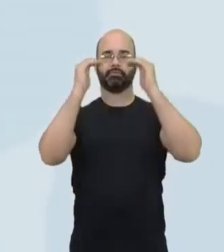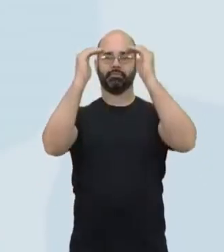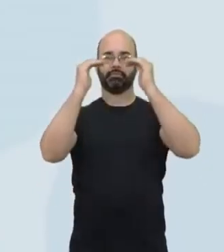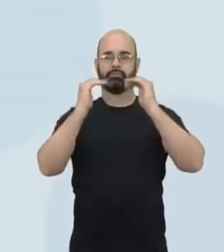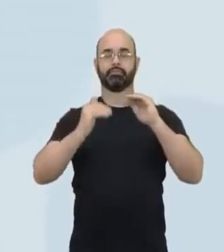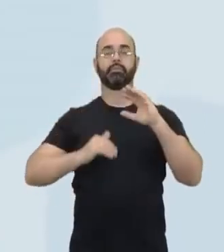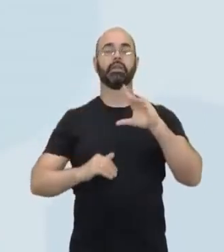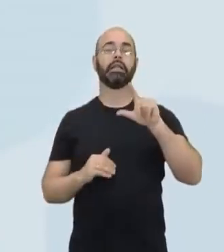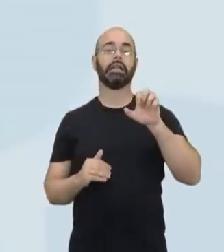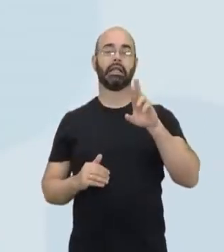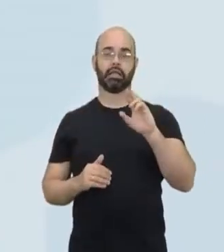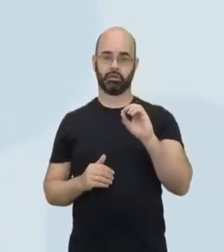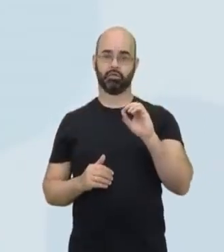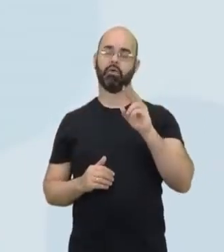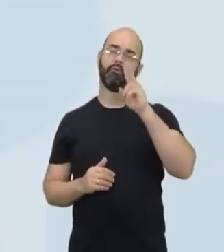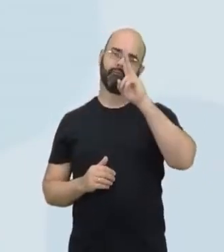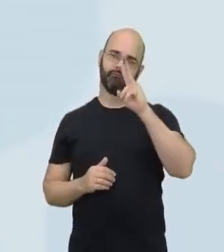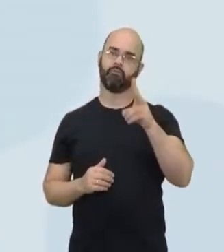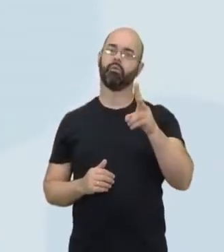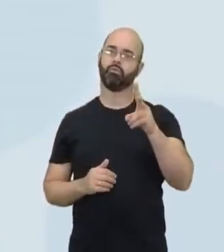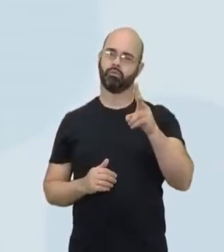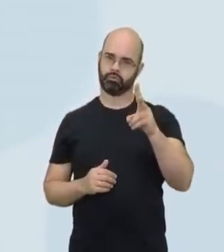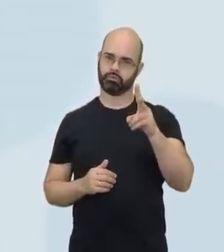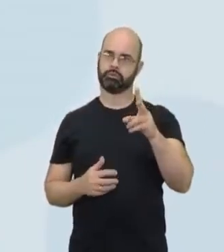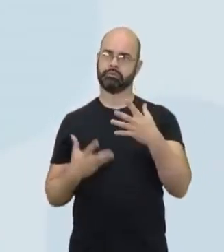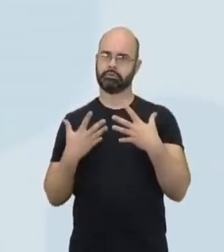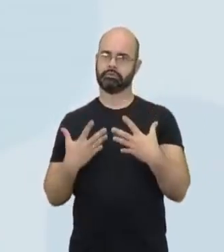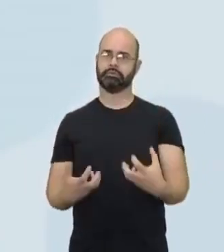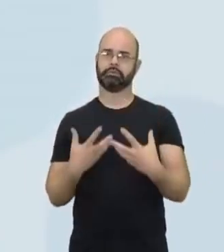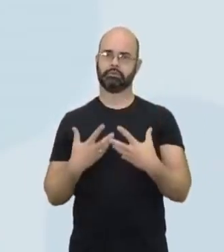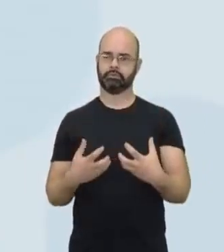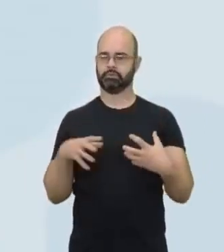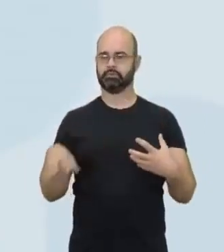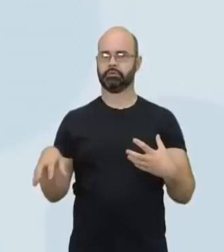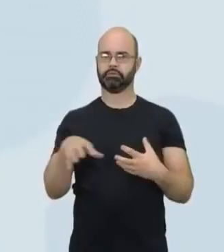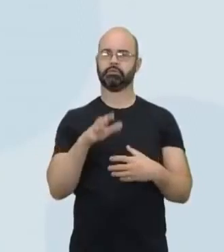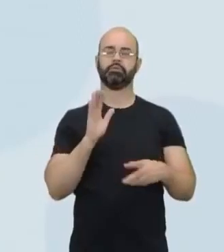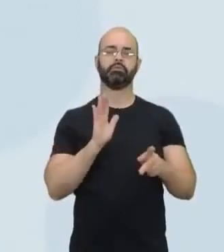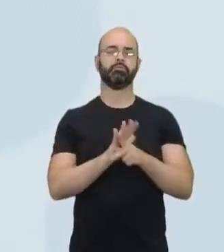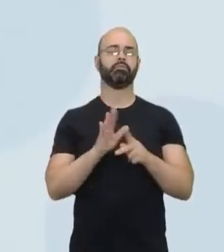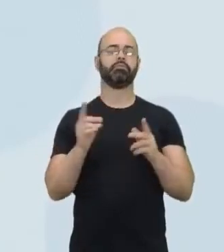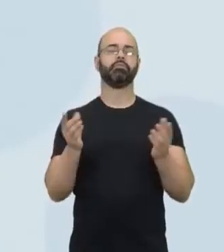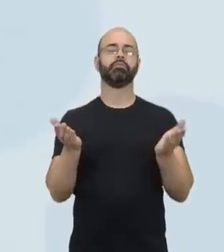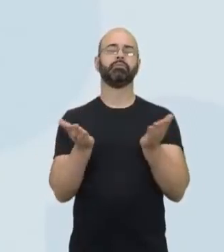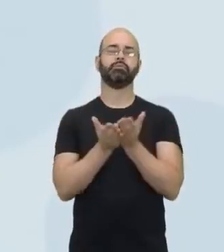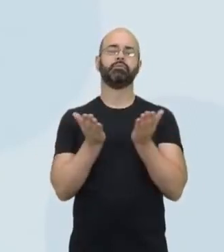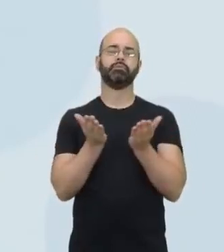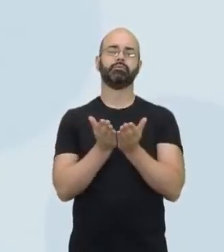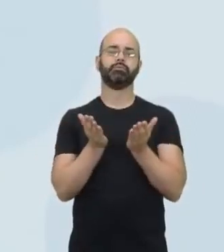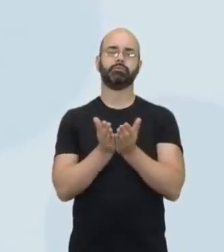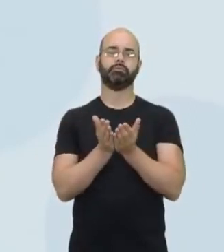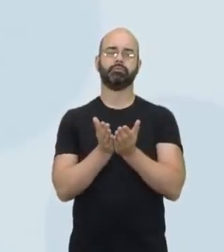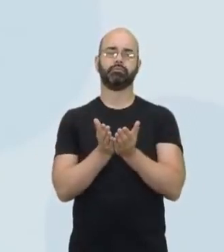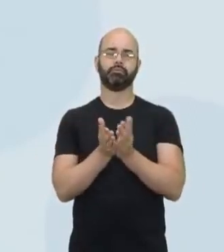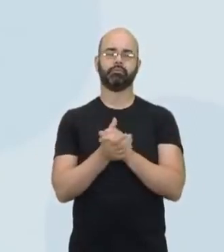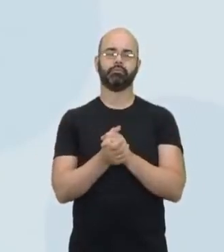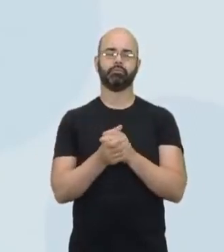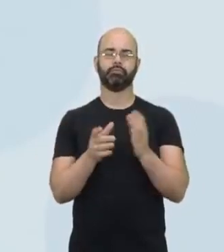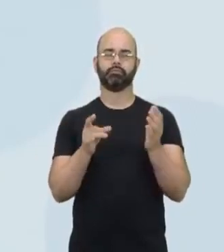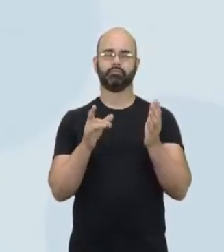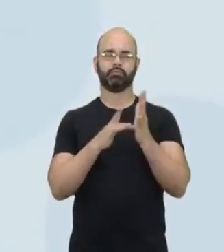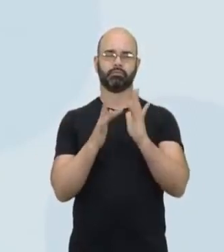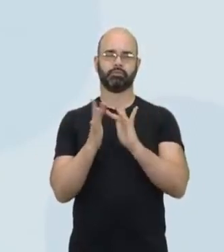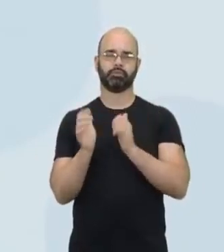do clero é muito forte. Esse clero pertence ao cristianismo. Vocês se lembram que lá no finalzinho do Império